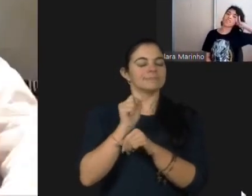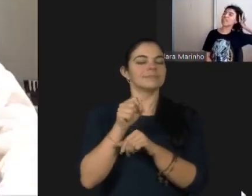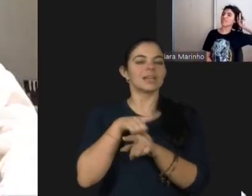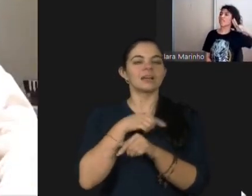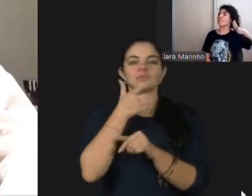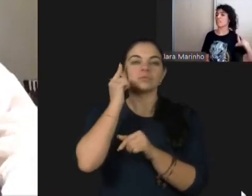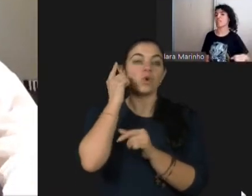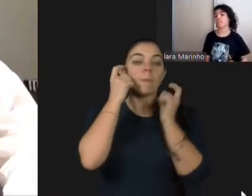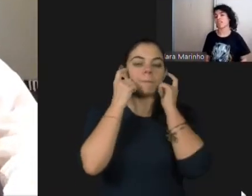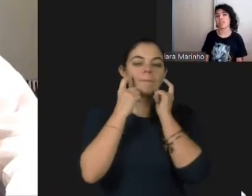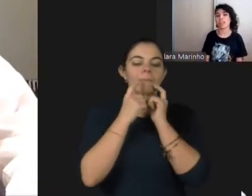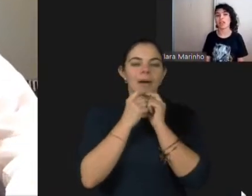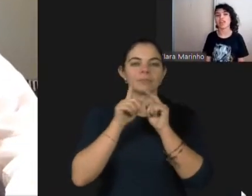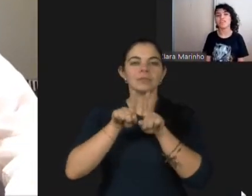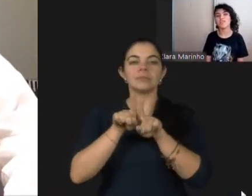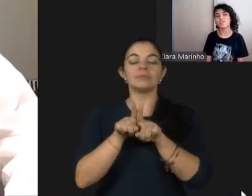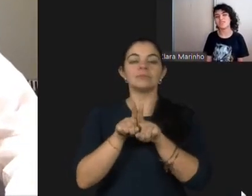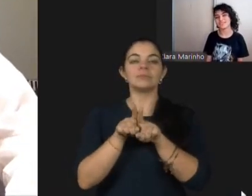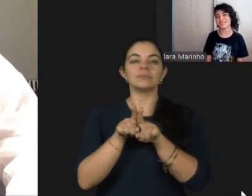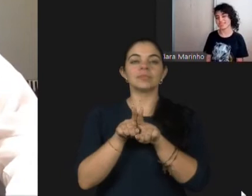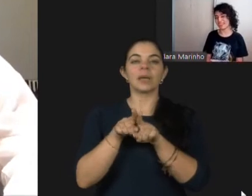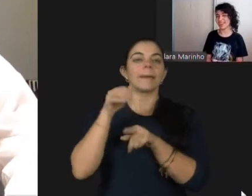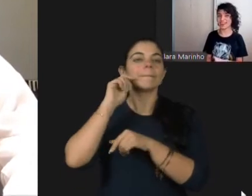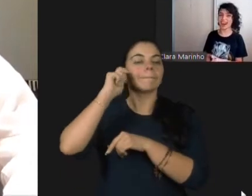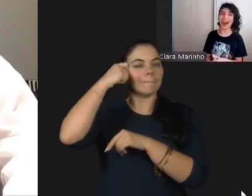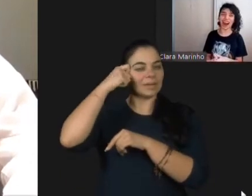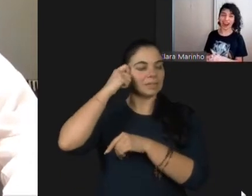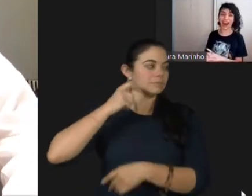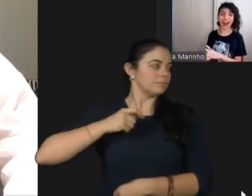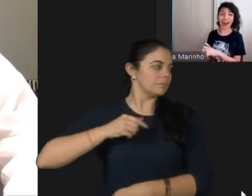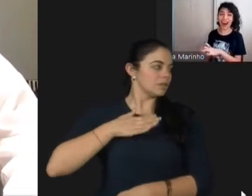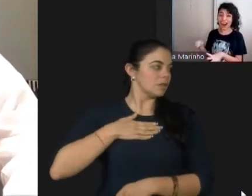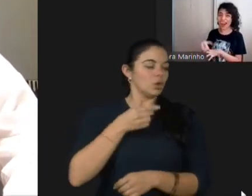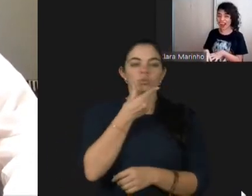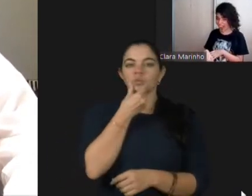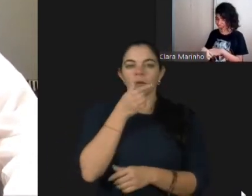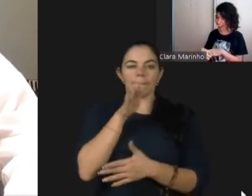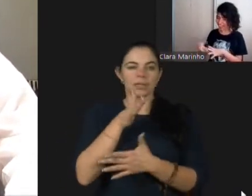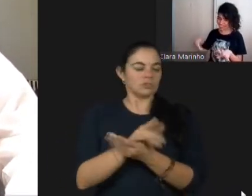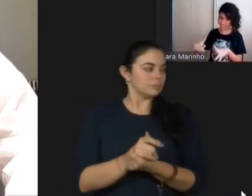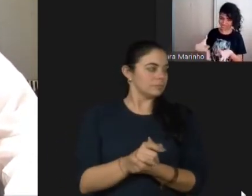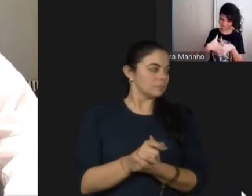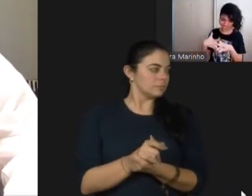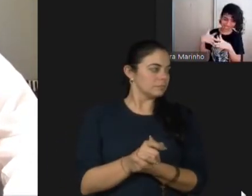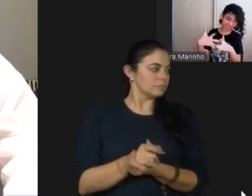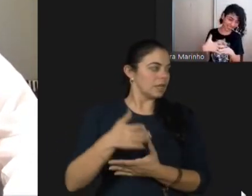Barba de tamanho médio e preta. Boca de tamanho médio.